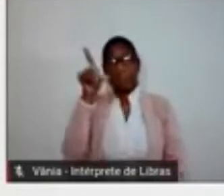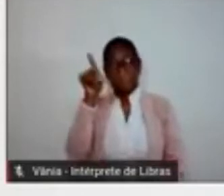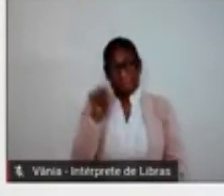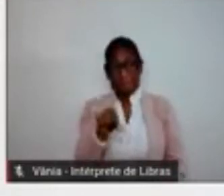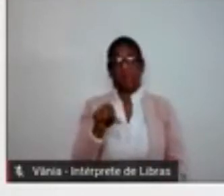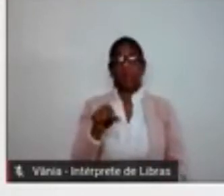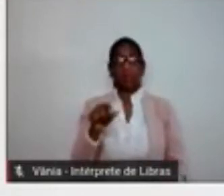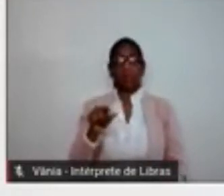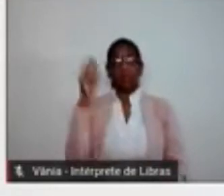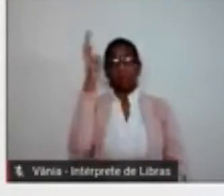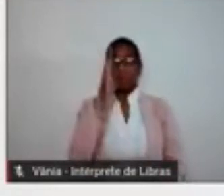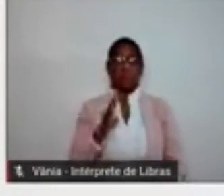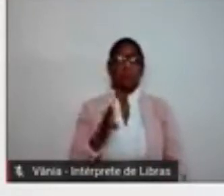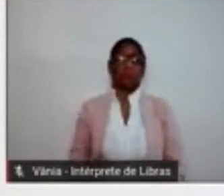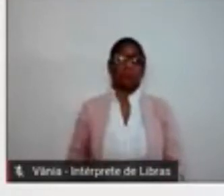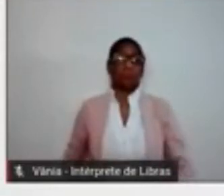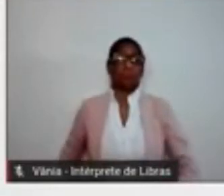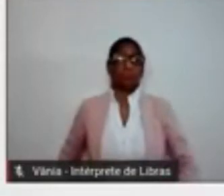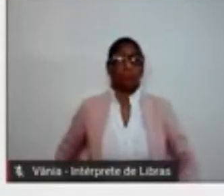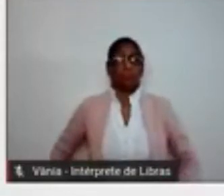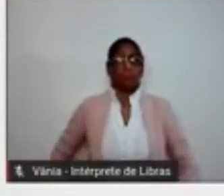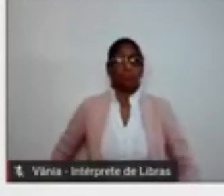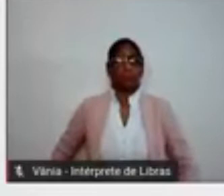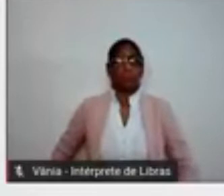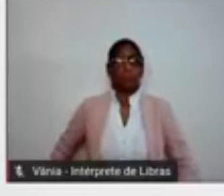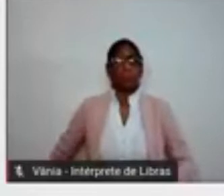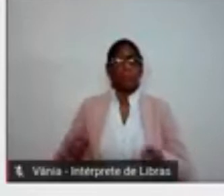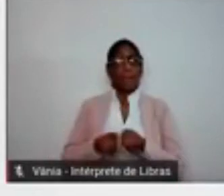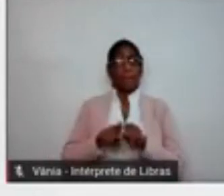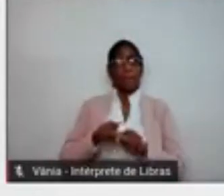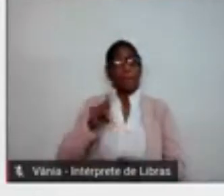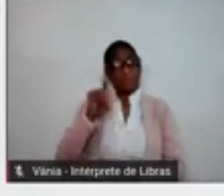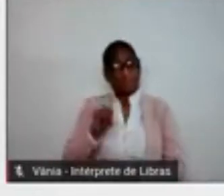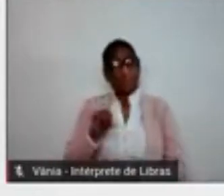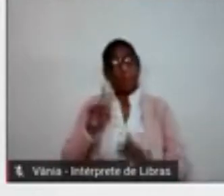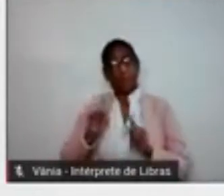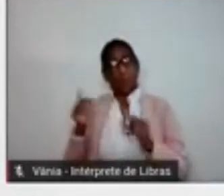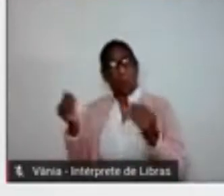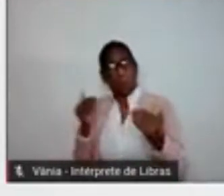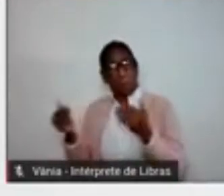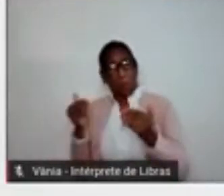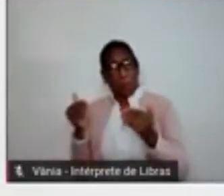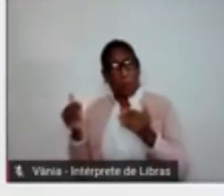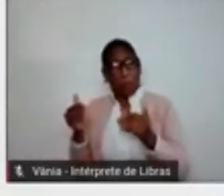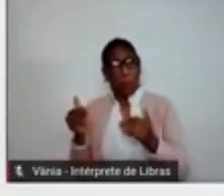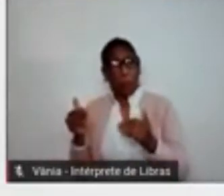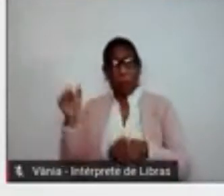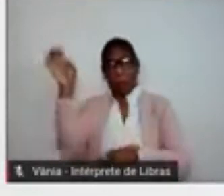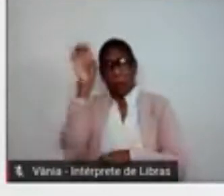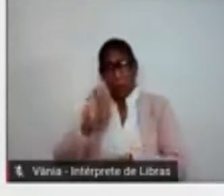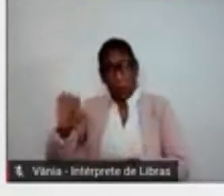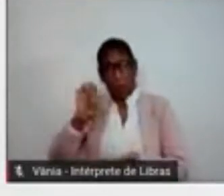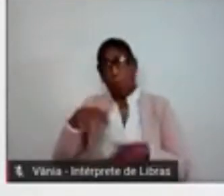de óbito no Brasil, e também muito inferior, né? Algumas pessoas têm comparado com a Europa ou